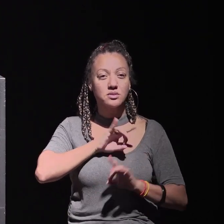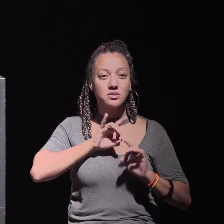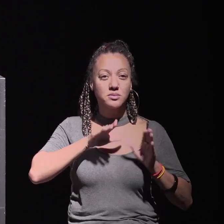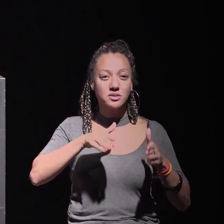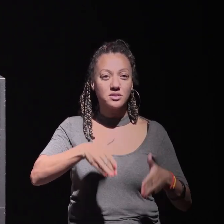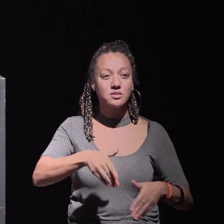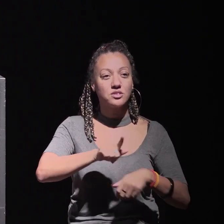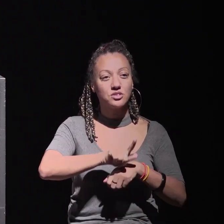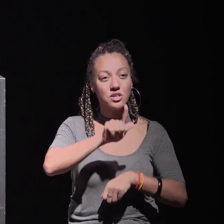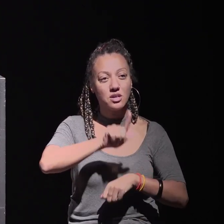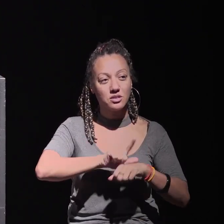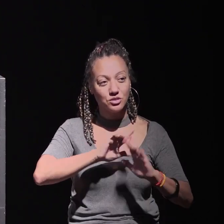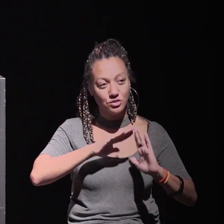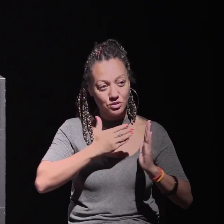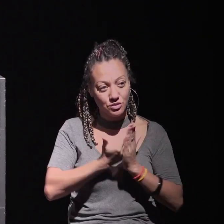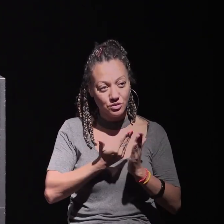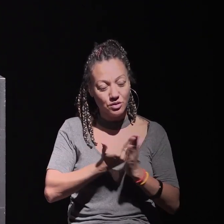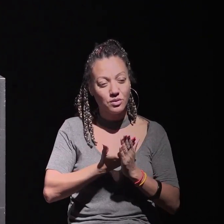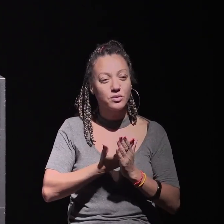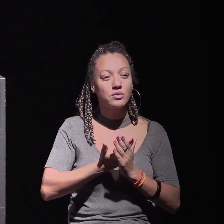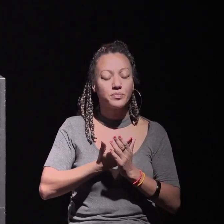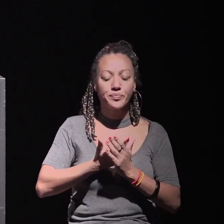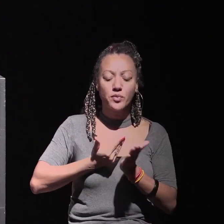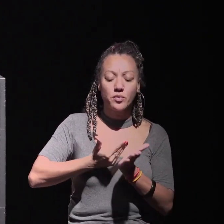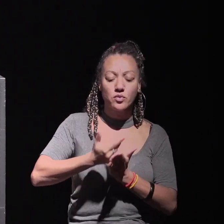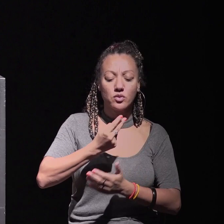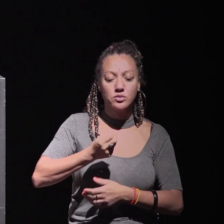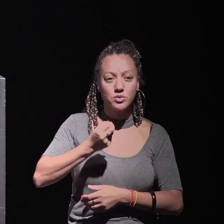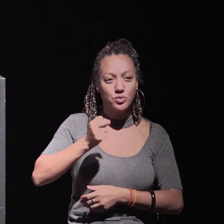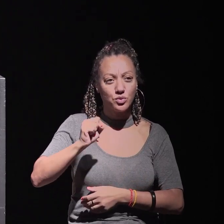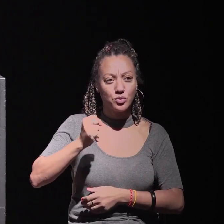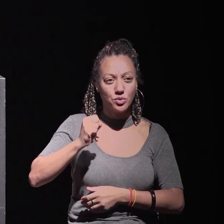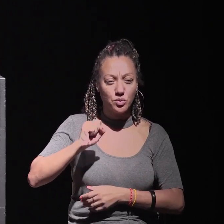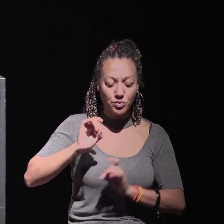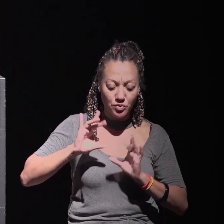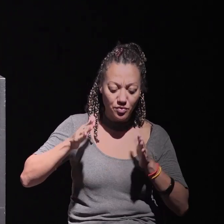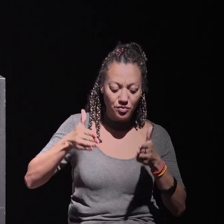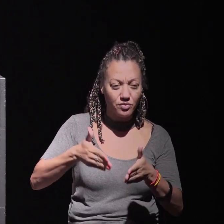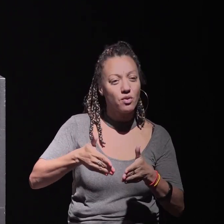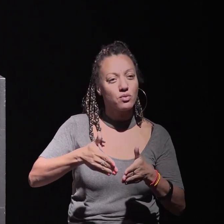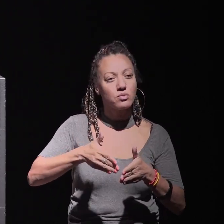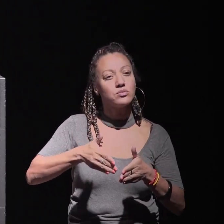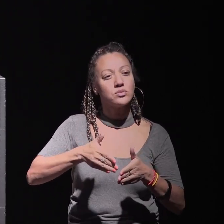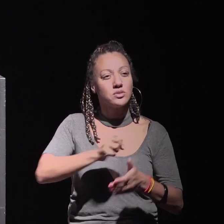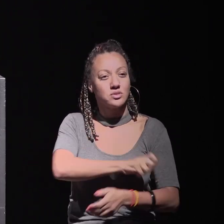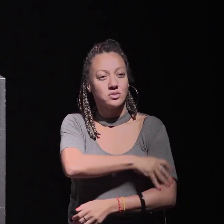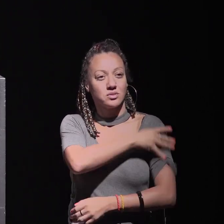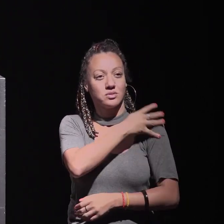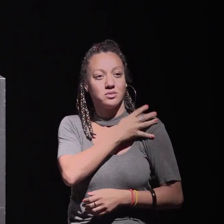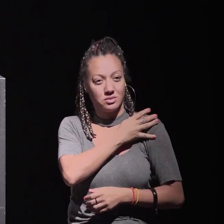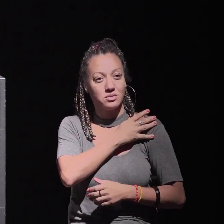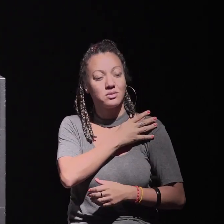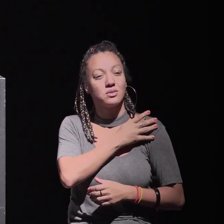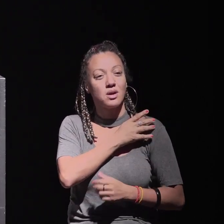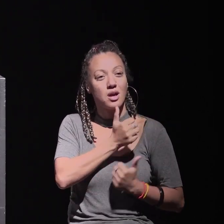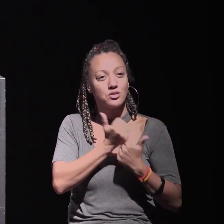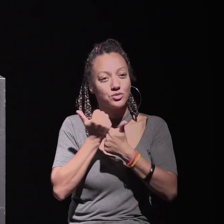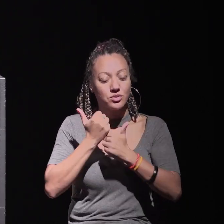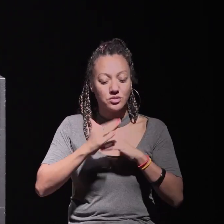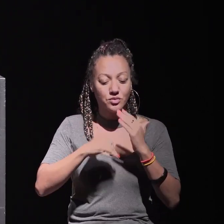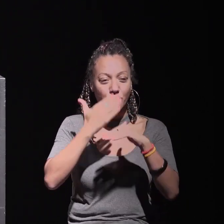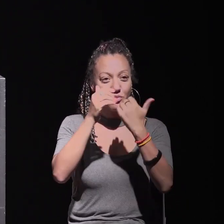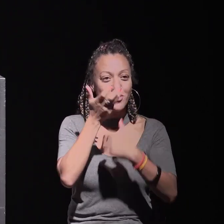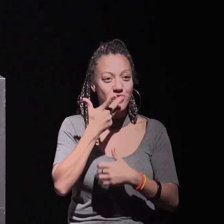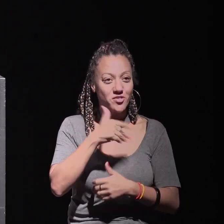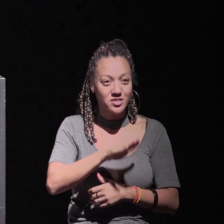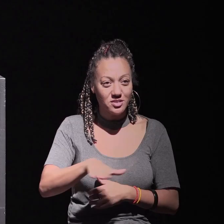especialista em Gestão Escolar. Desde 2008, atua na educação básica como auxiliar de desenvolvimento infantil e é